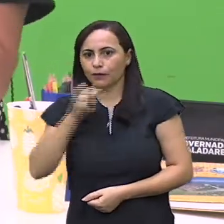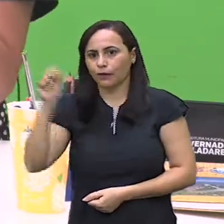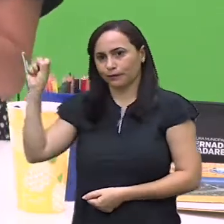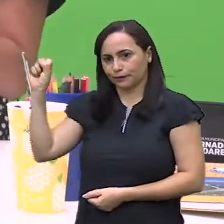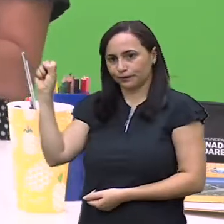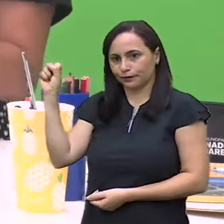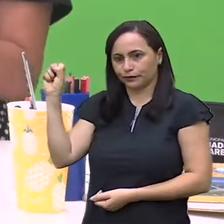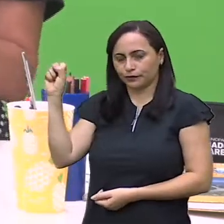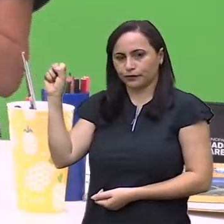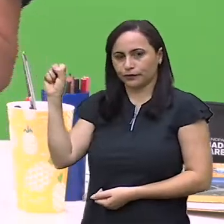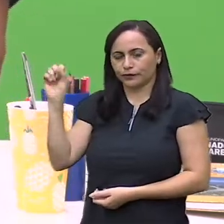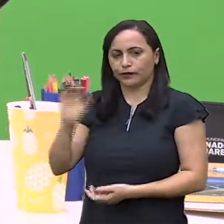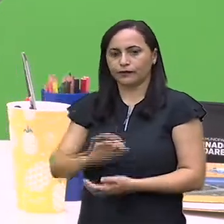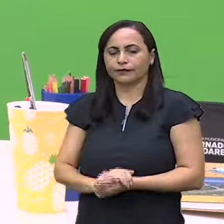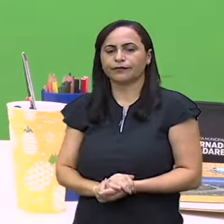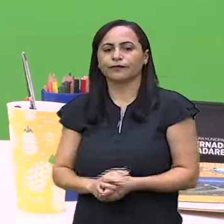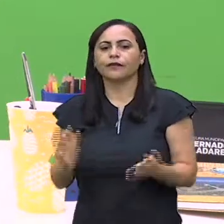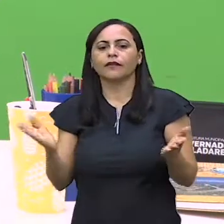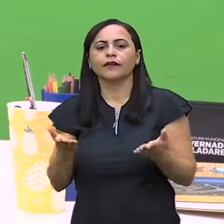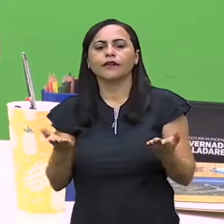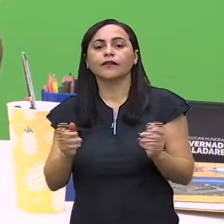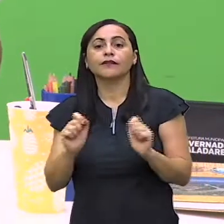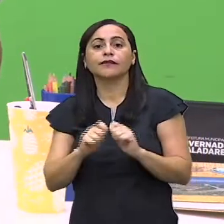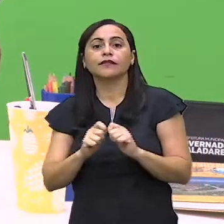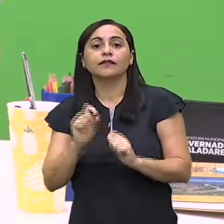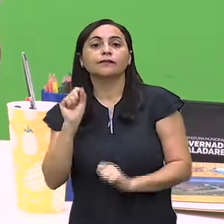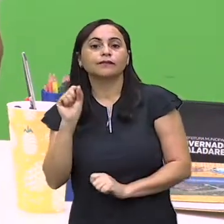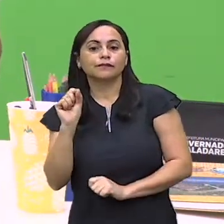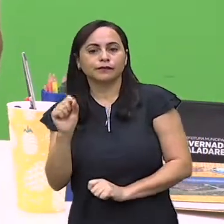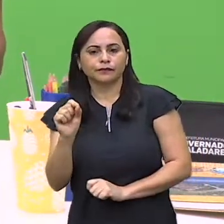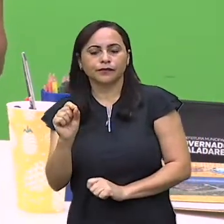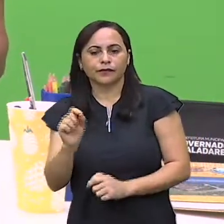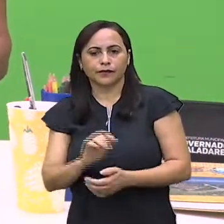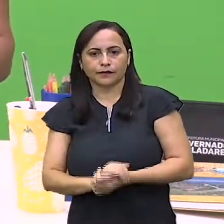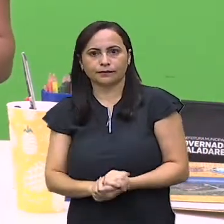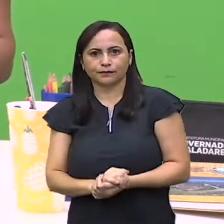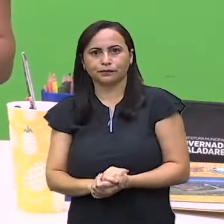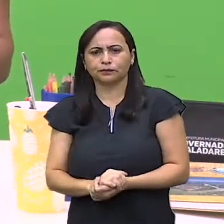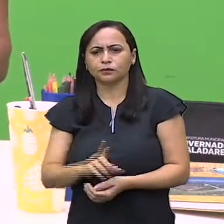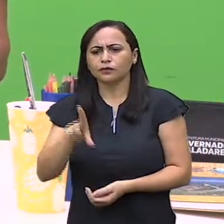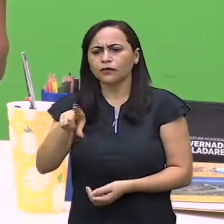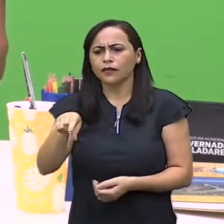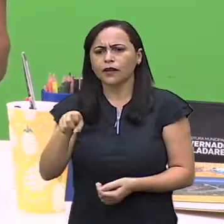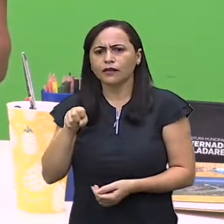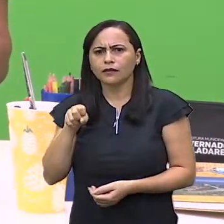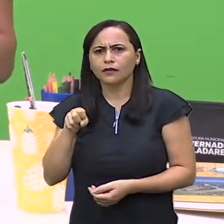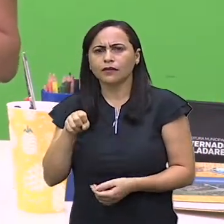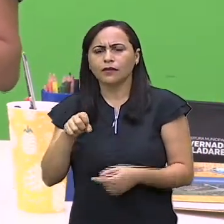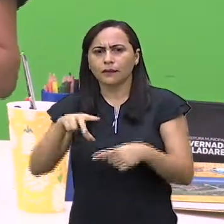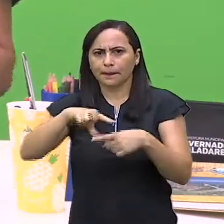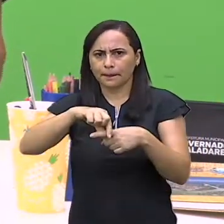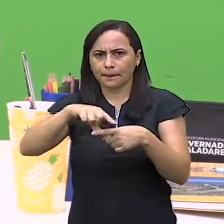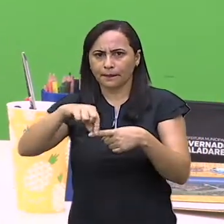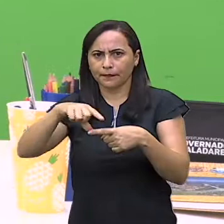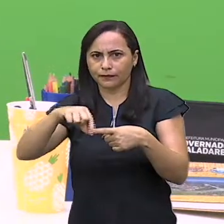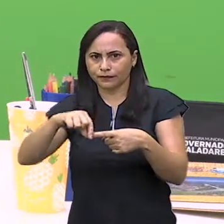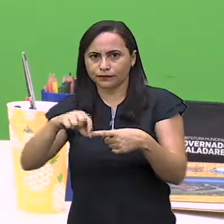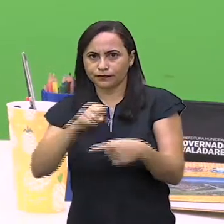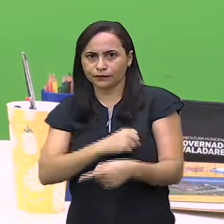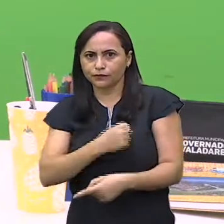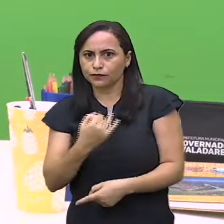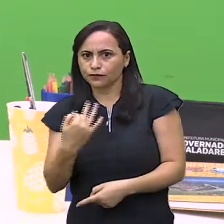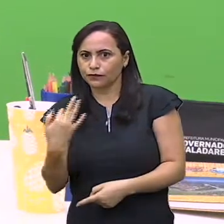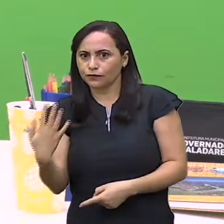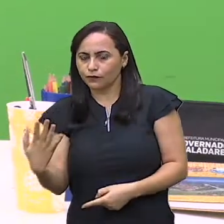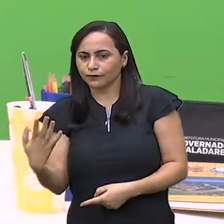8. Agora você vai pegar a quantidade de pregadores e colocar aqui ao lado. Tudo bem.